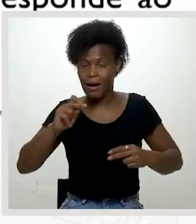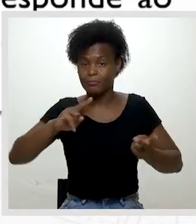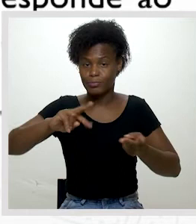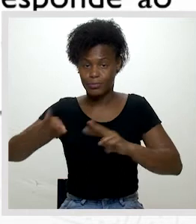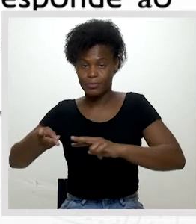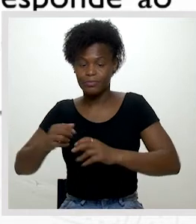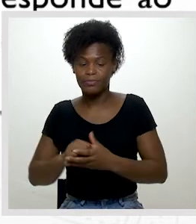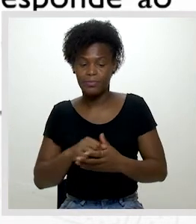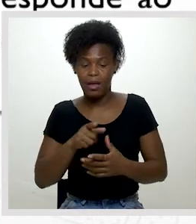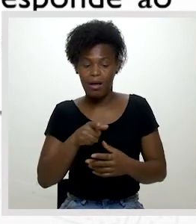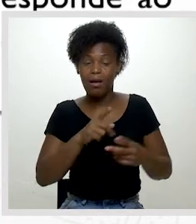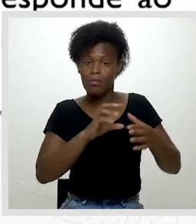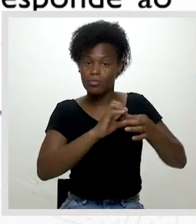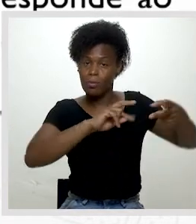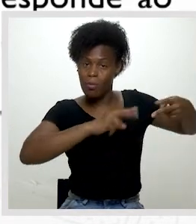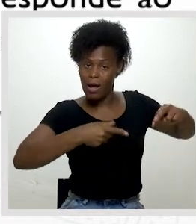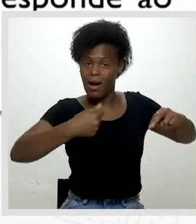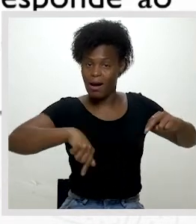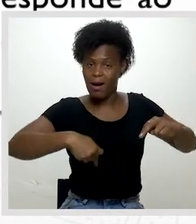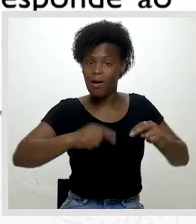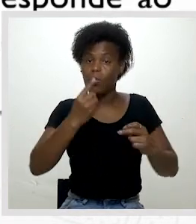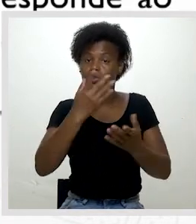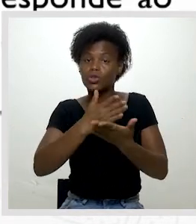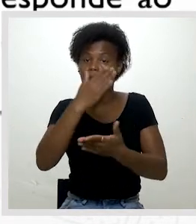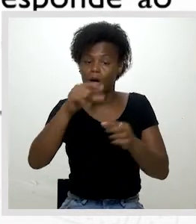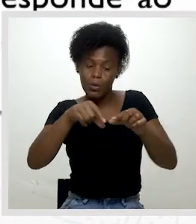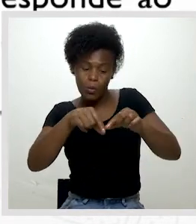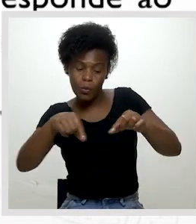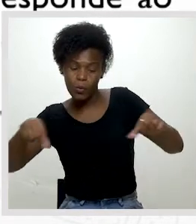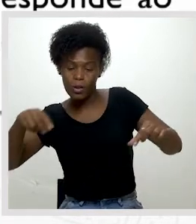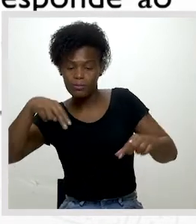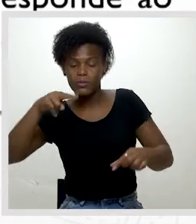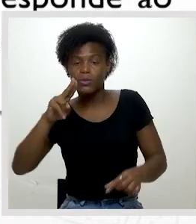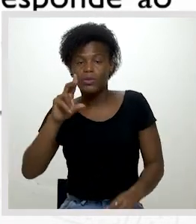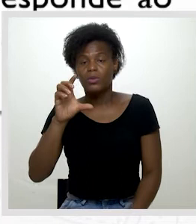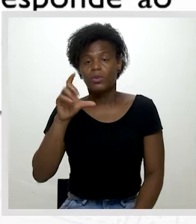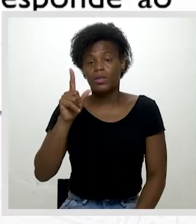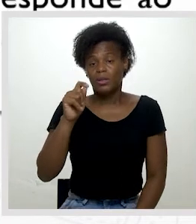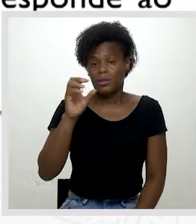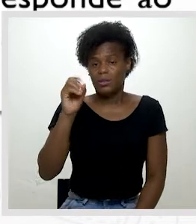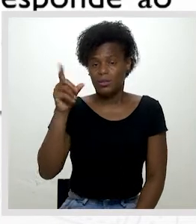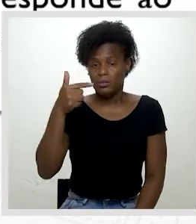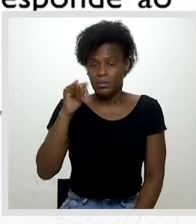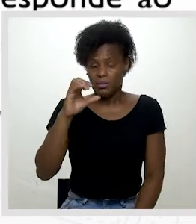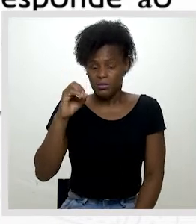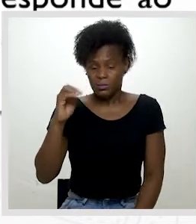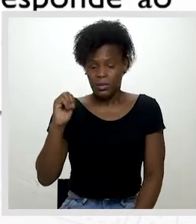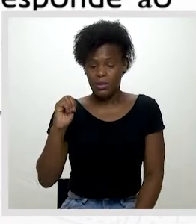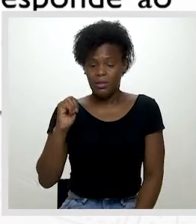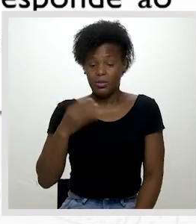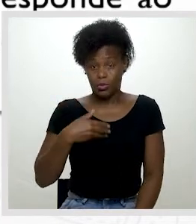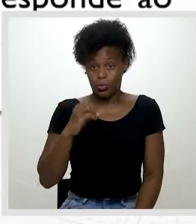Esta molécula é constituída por uma só cadeia de nucleótidos, ou seja, ela possui cerca de 70 a